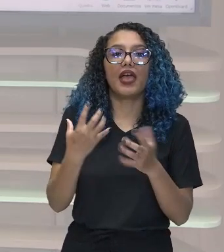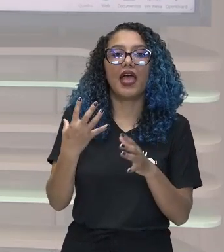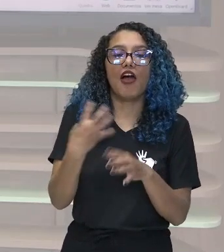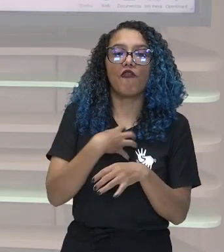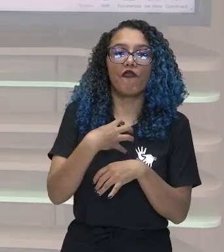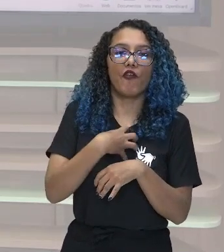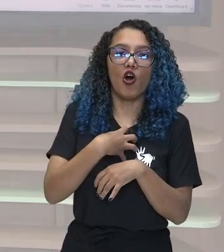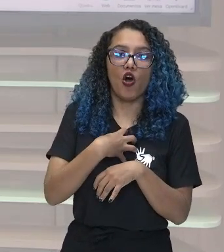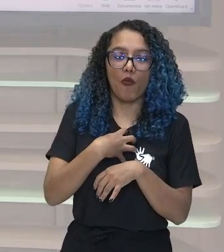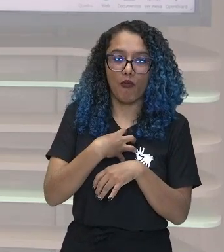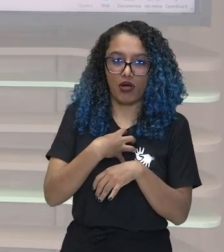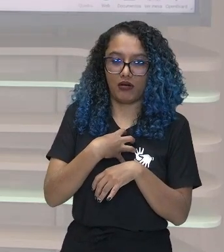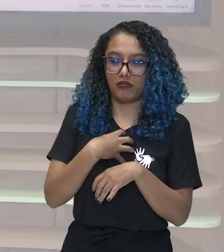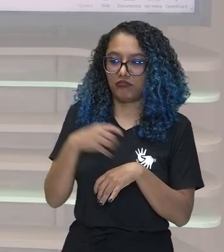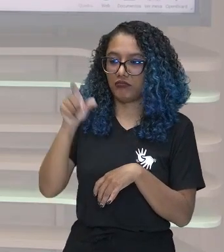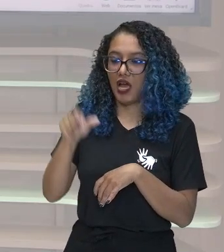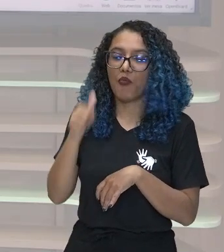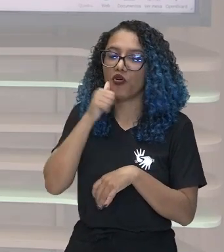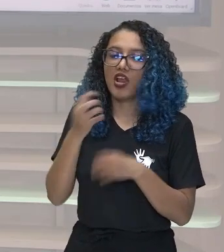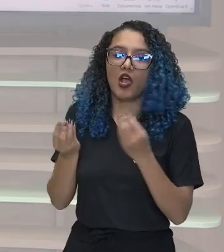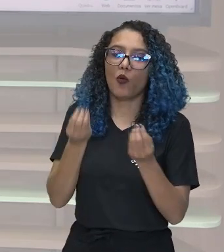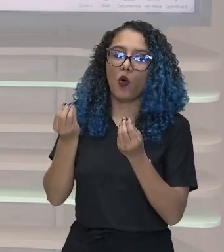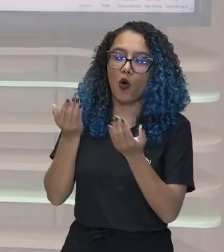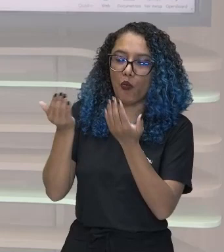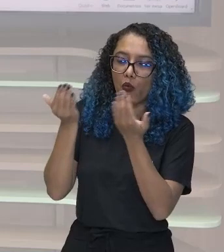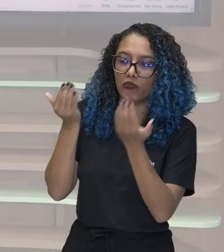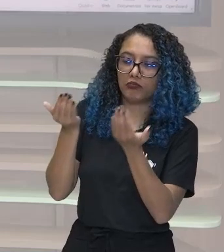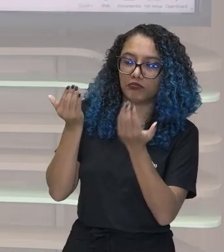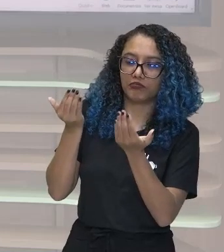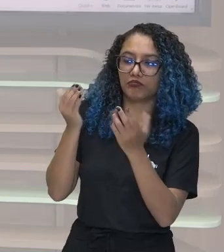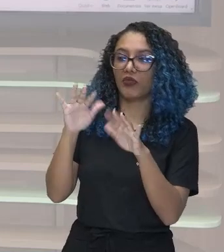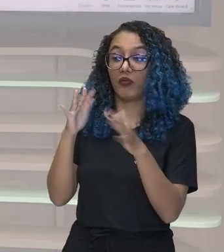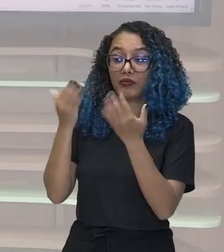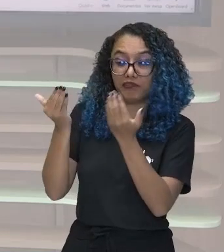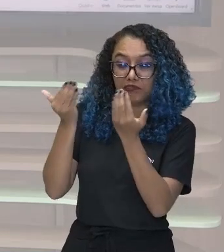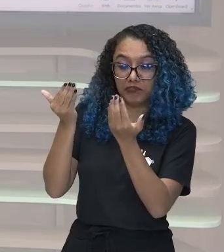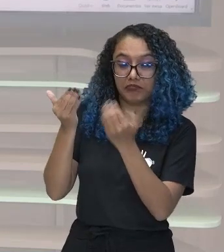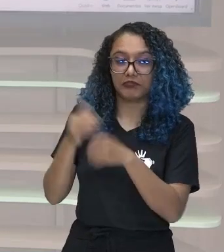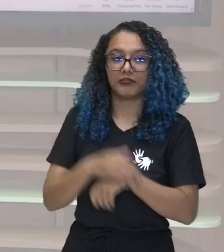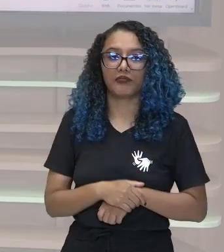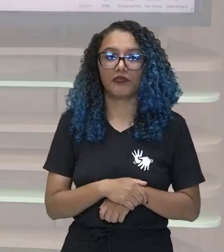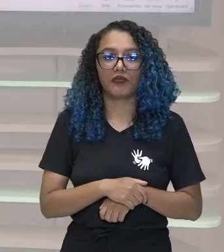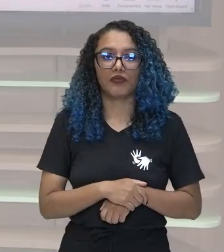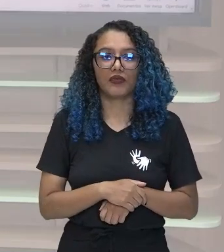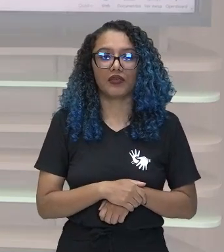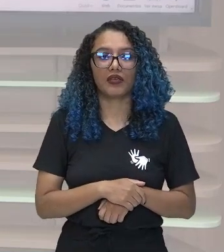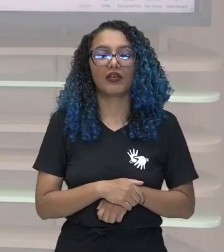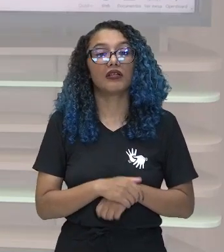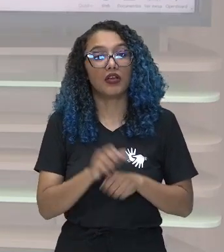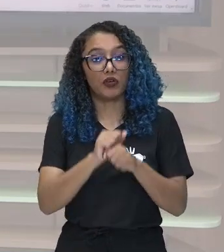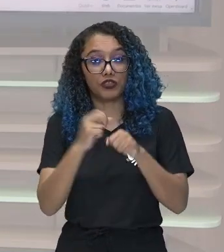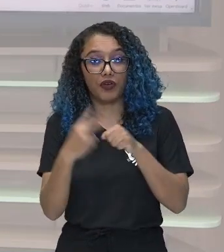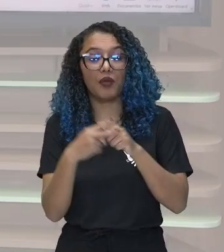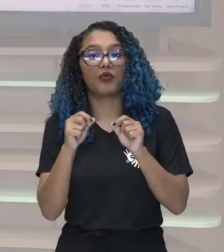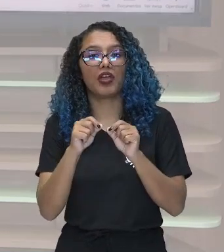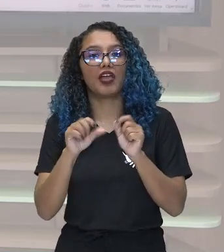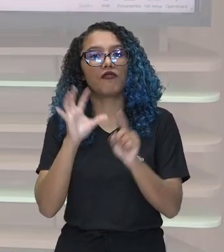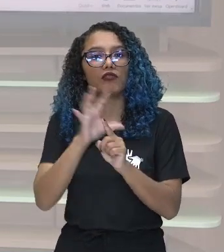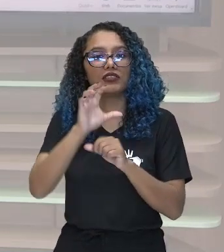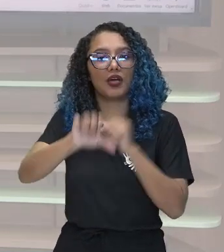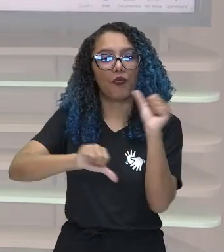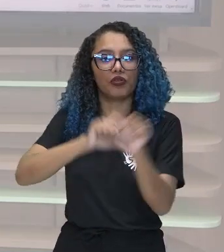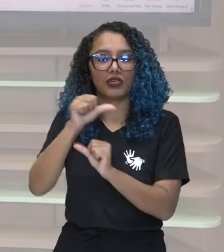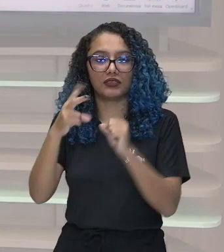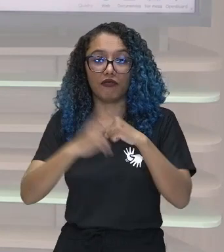advérbio. E advérbio, falamos aqui, é uma palavra invariável que funciona como modificador do verbo,